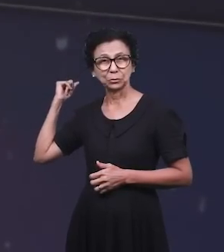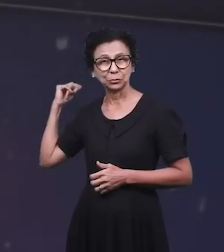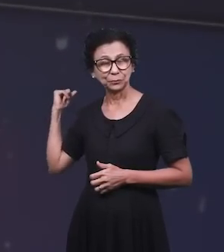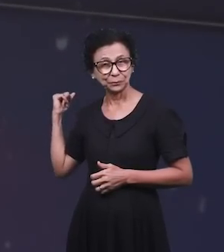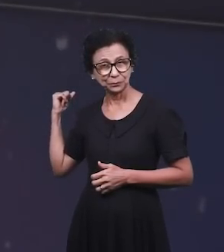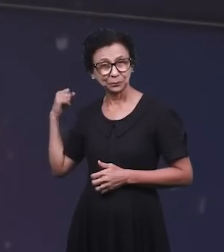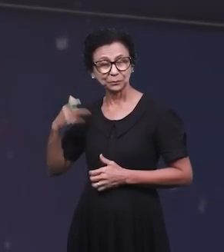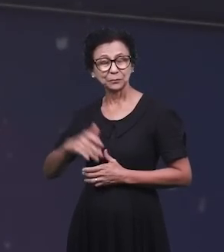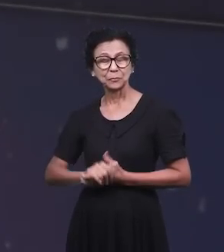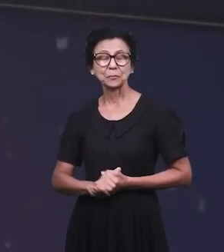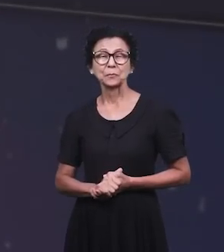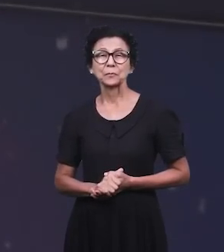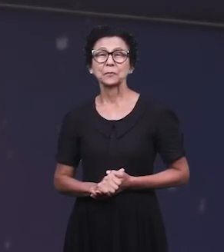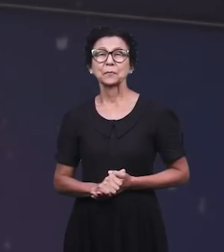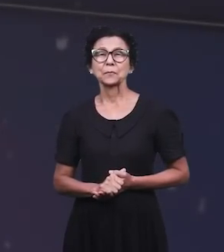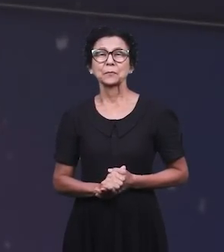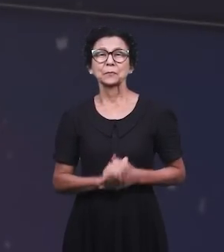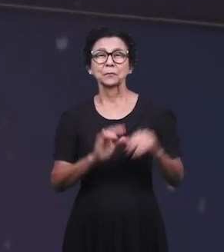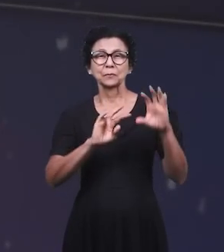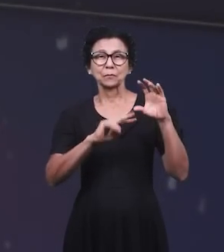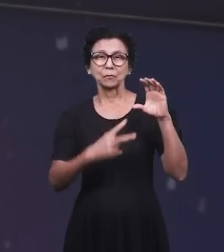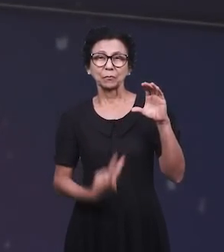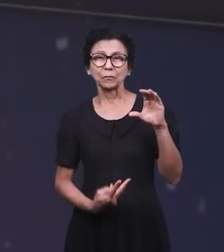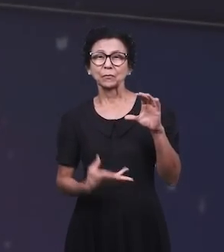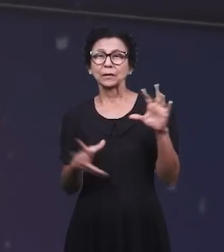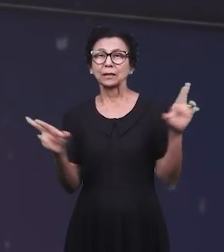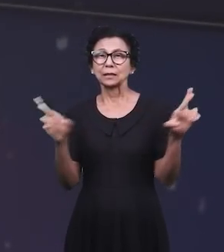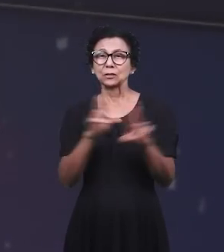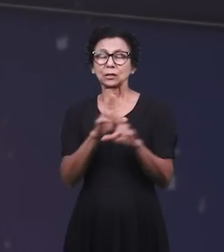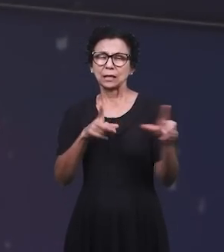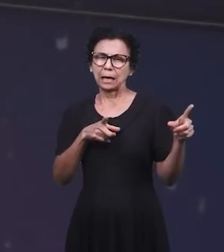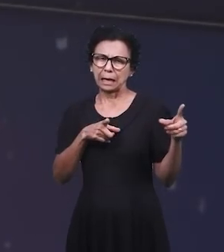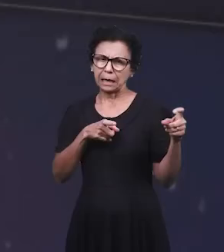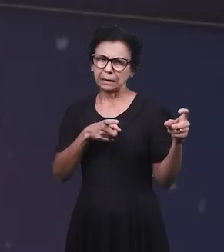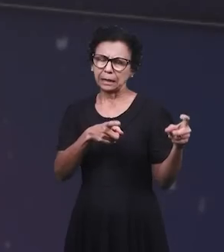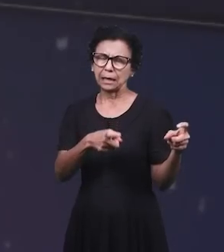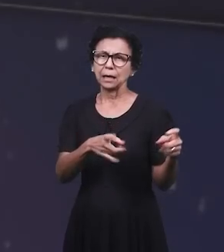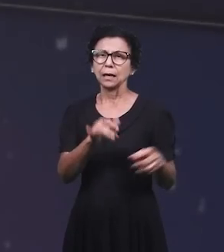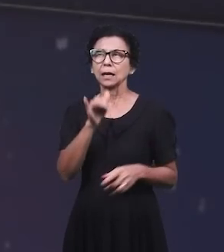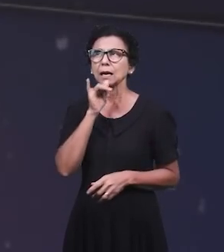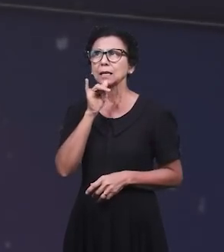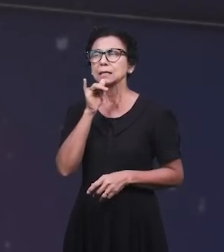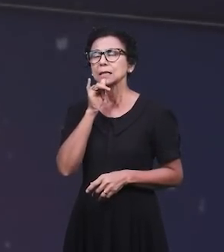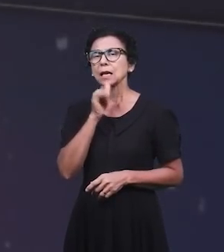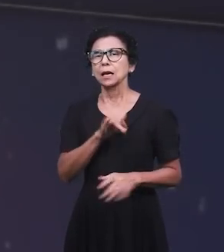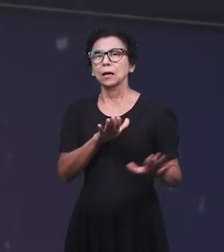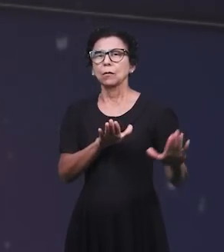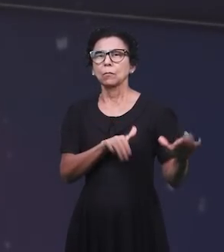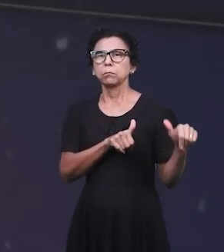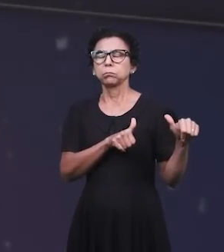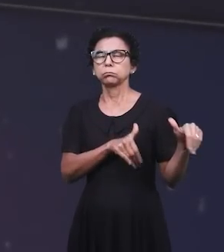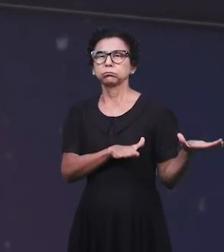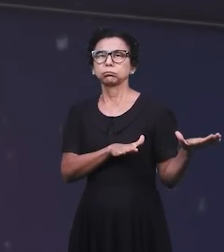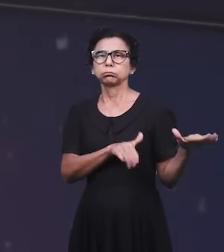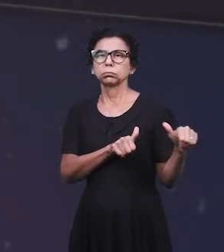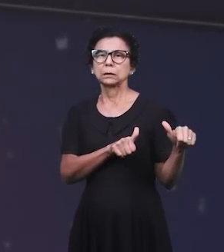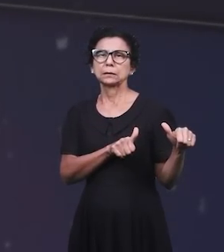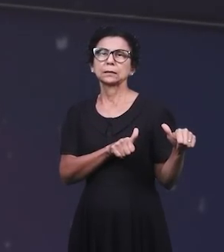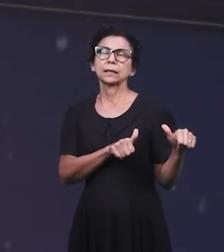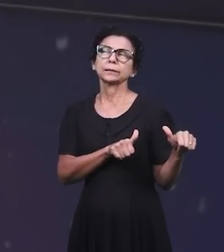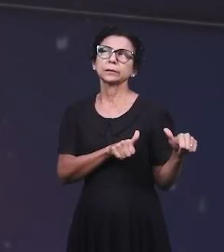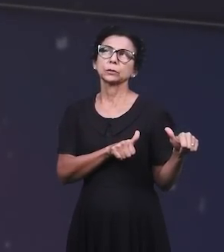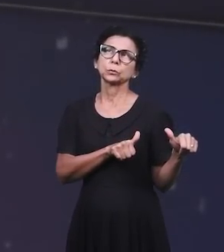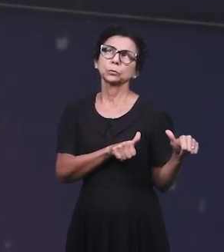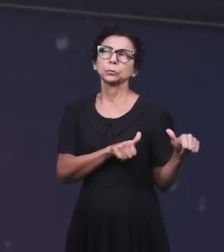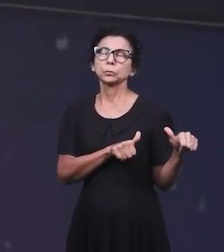normalmente associadas a práticas de guerra. Então, por exemplo, um exército, A gente está falando